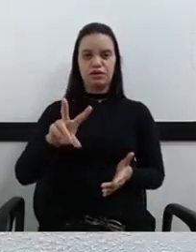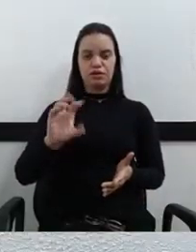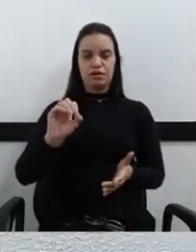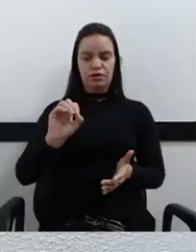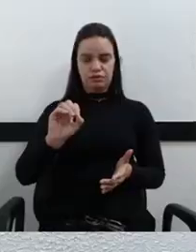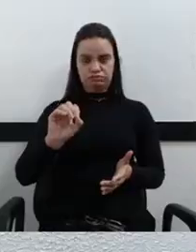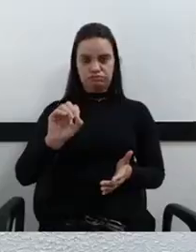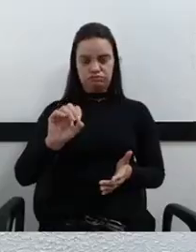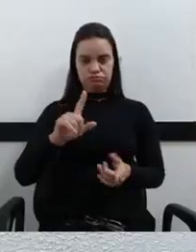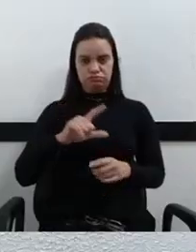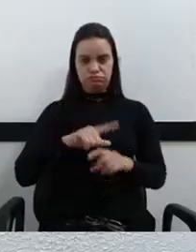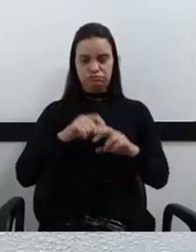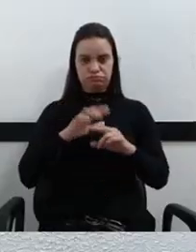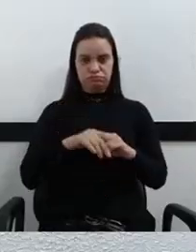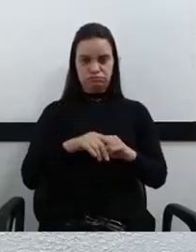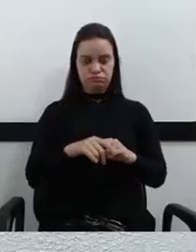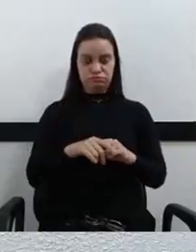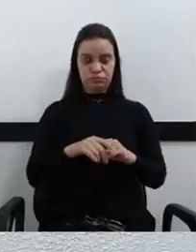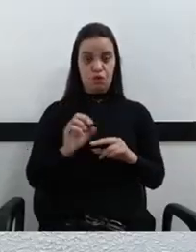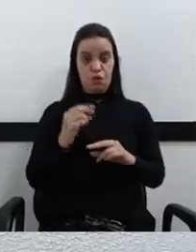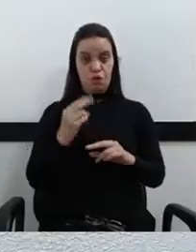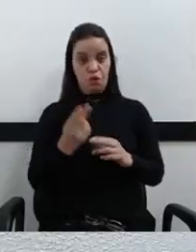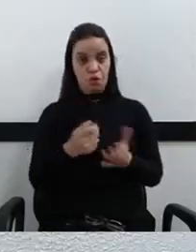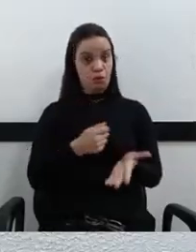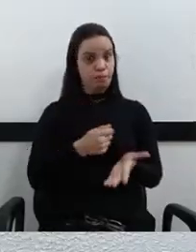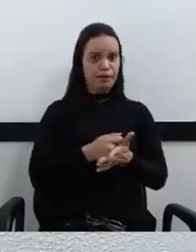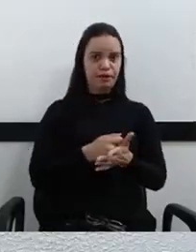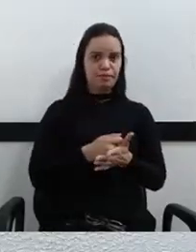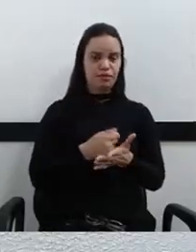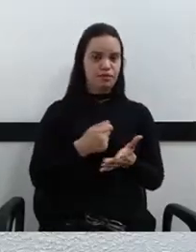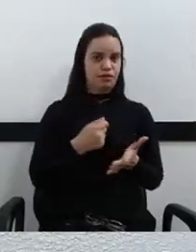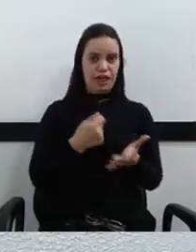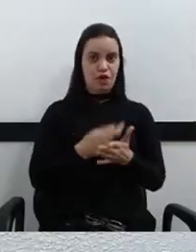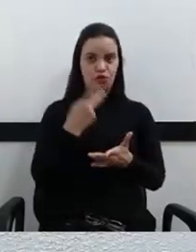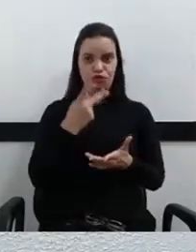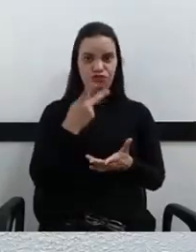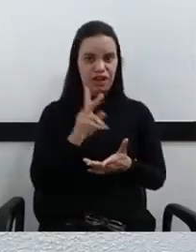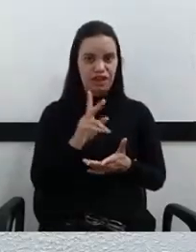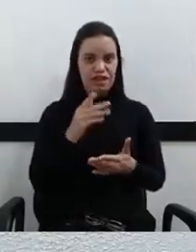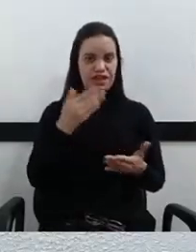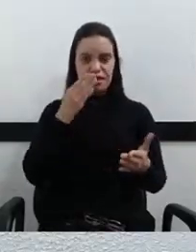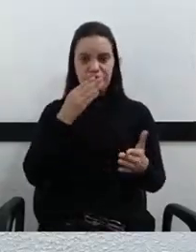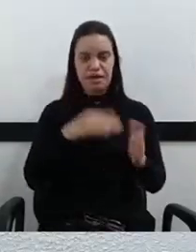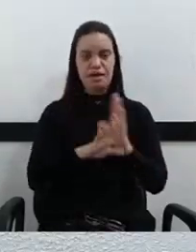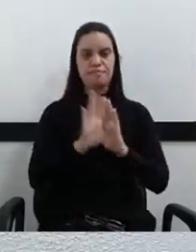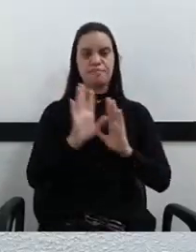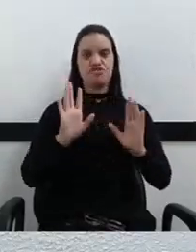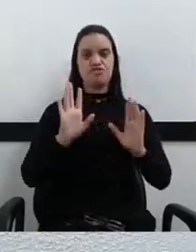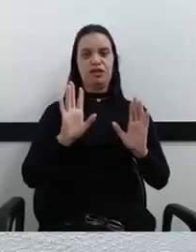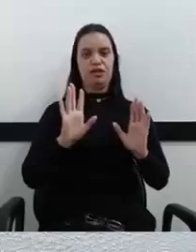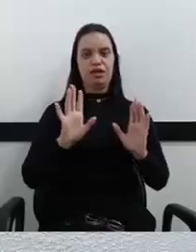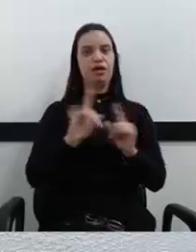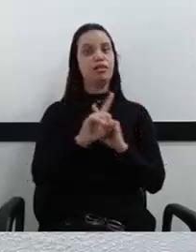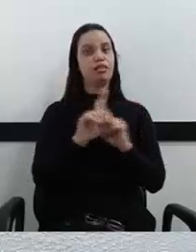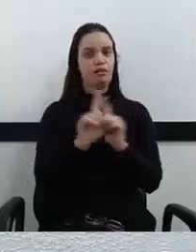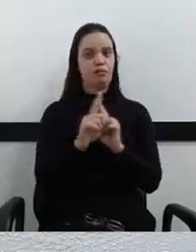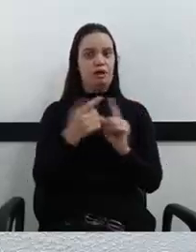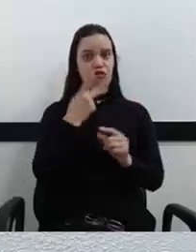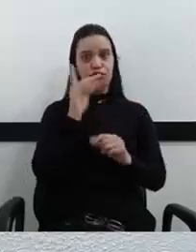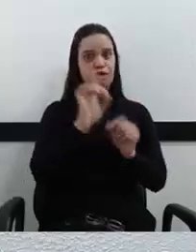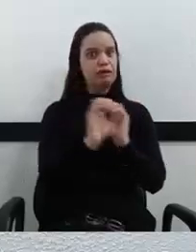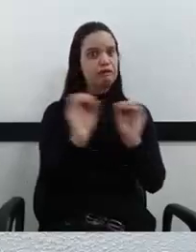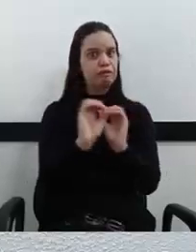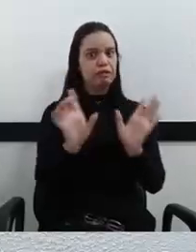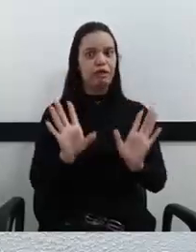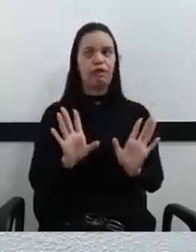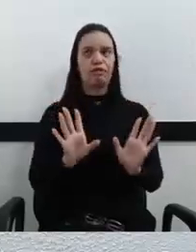pagamento por ser considerado pagamento retroativo. O pagamento, eu não disse em nenhum momento que impediria o gozo. Então seria o pagamento e não o gozo desse. Impediria